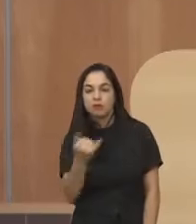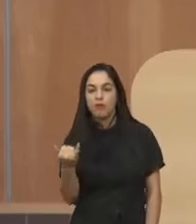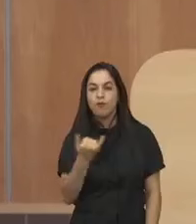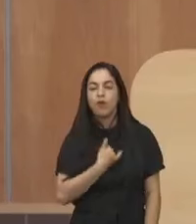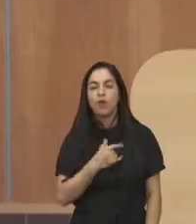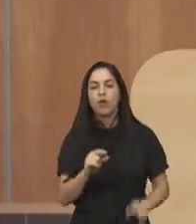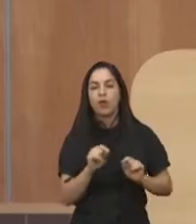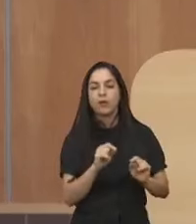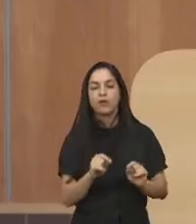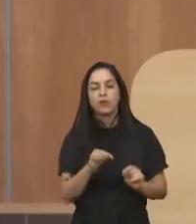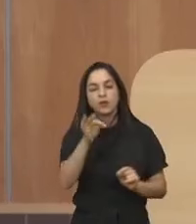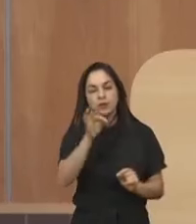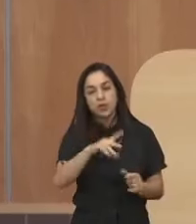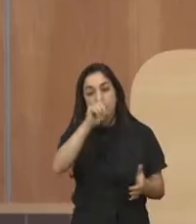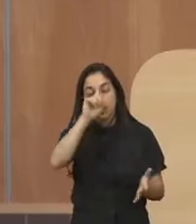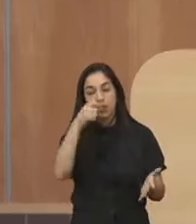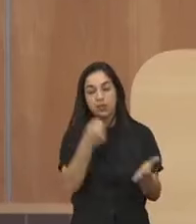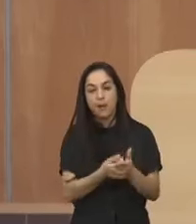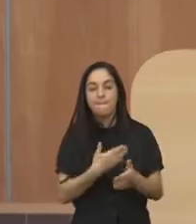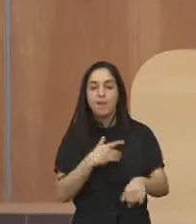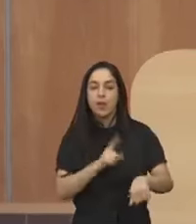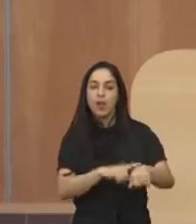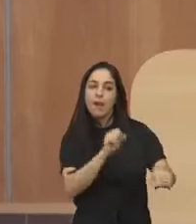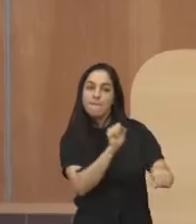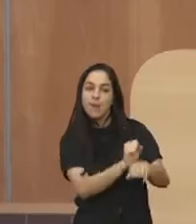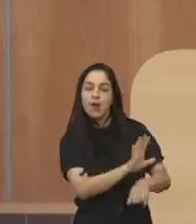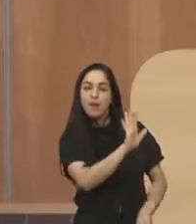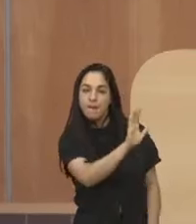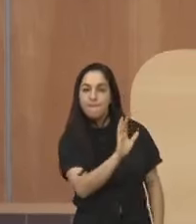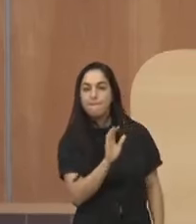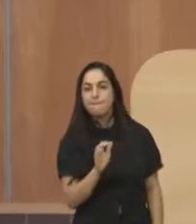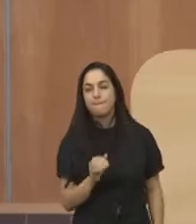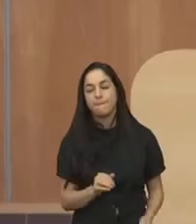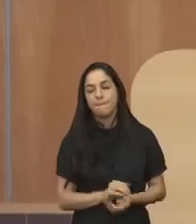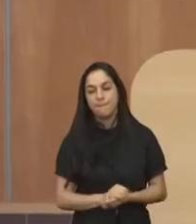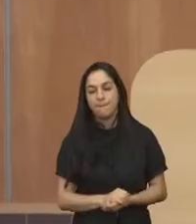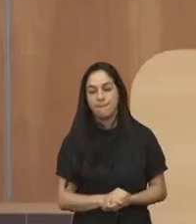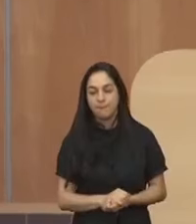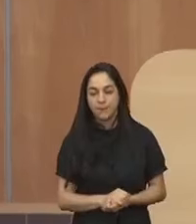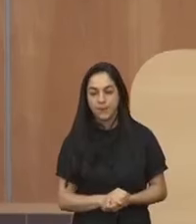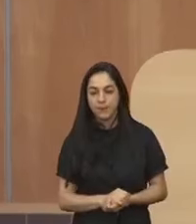postura adequada a se tomar, e que meu tempo seja pausado por enquanto.